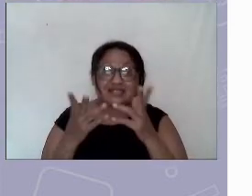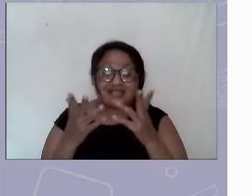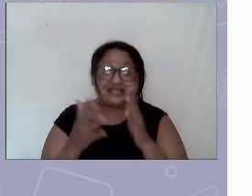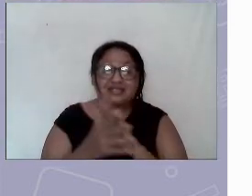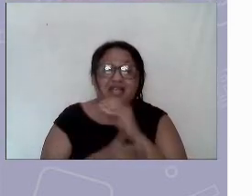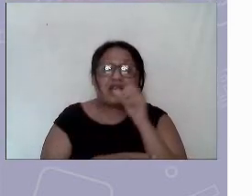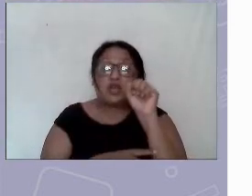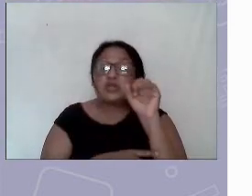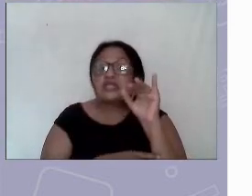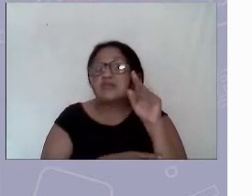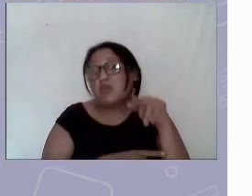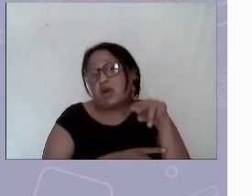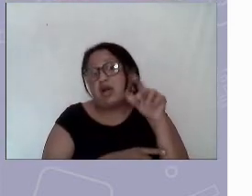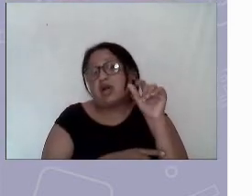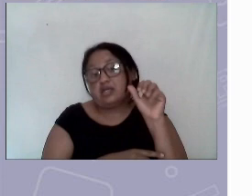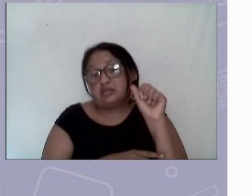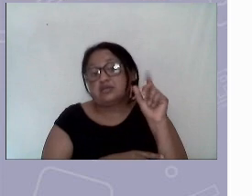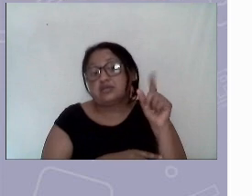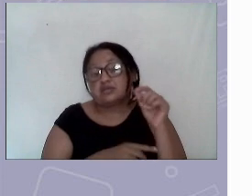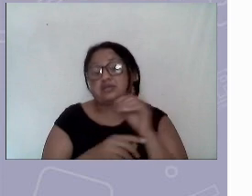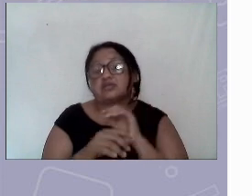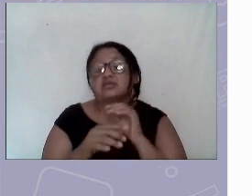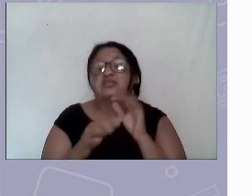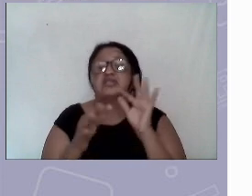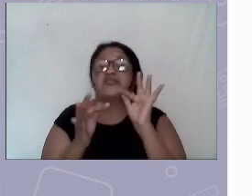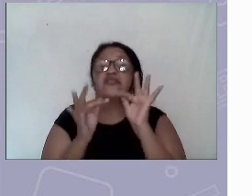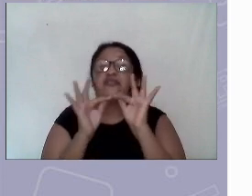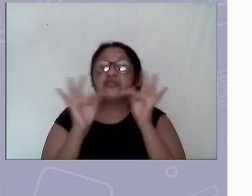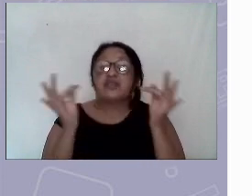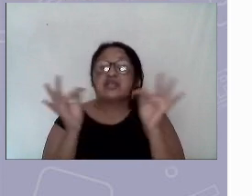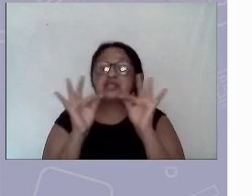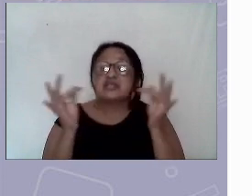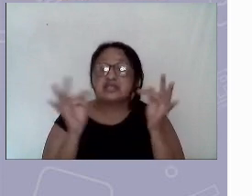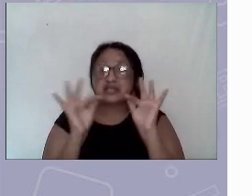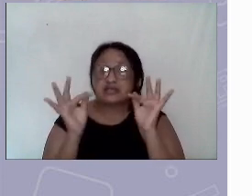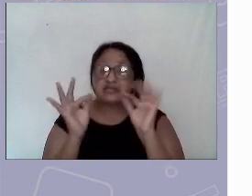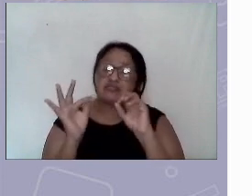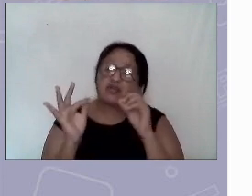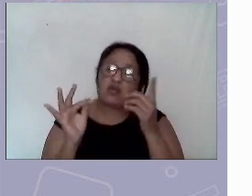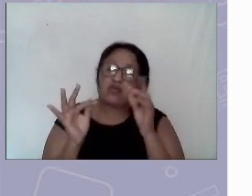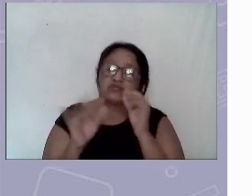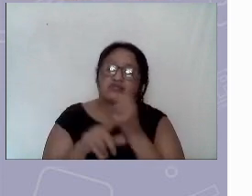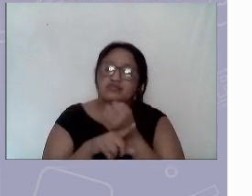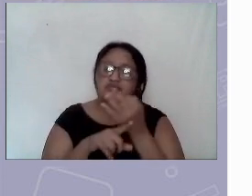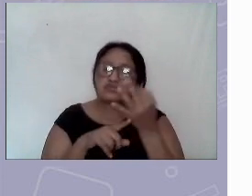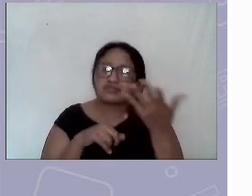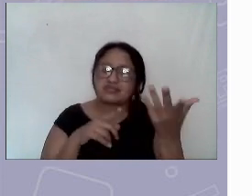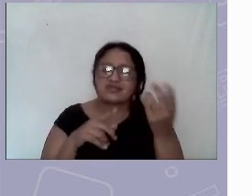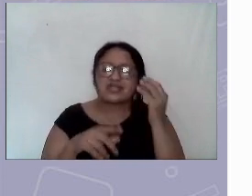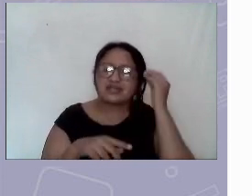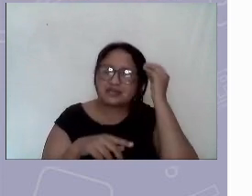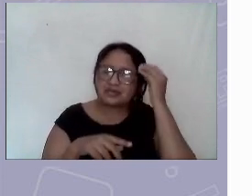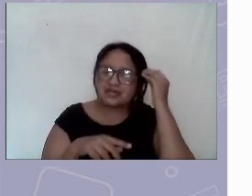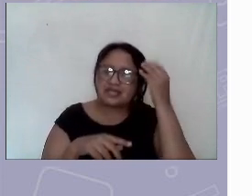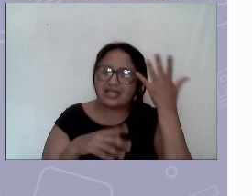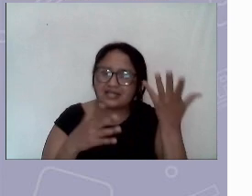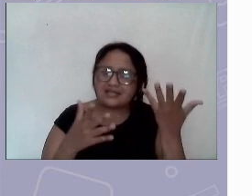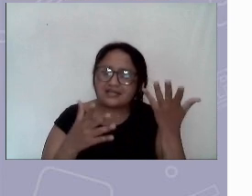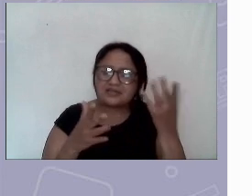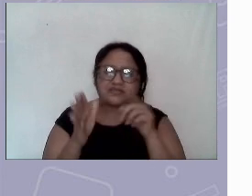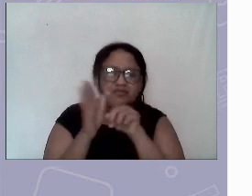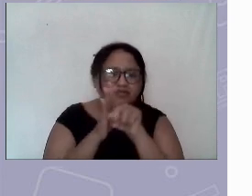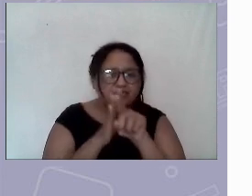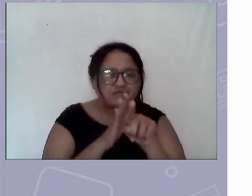tá então eu vou ler com vocês e responder espero que vocês tenham gostado da experiência do simulado e aqui você vai ter a